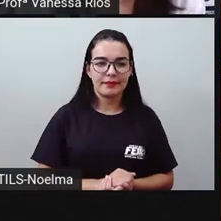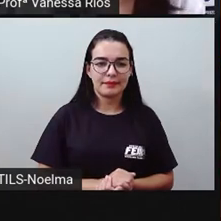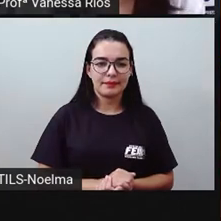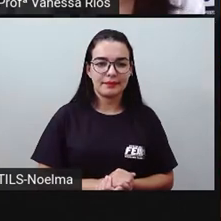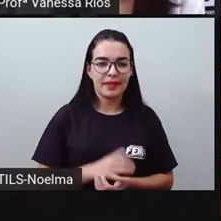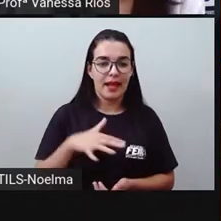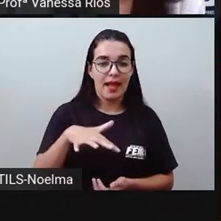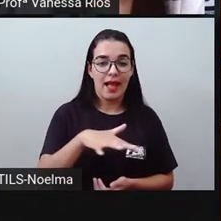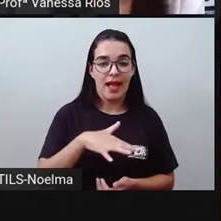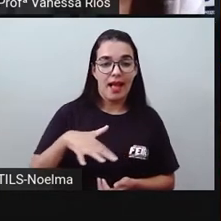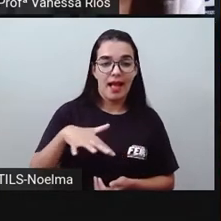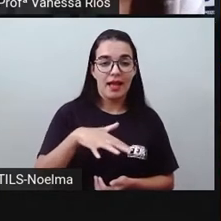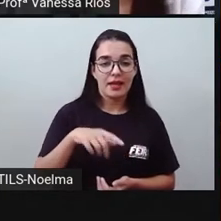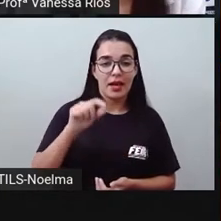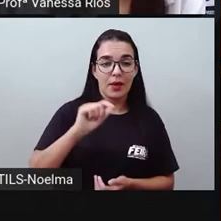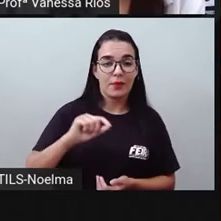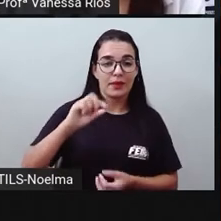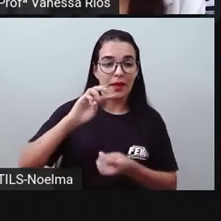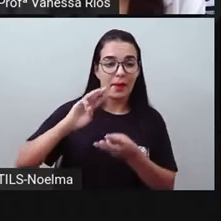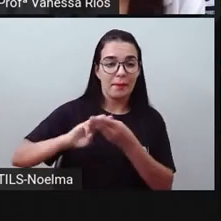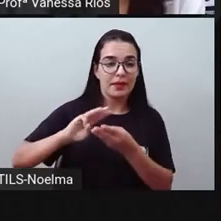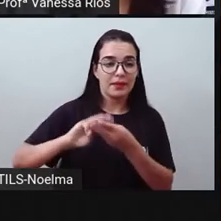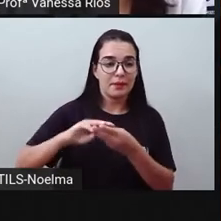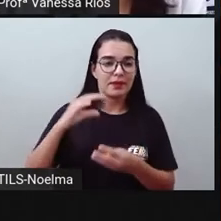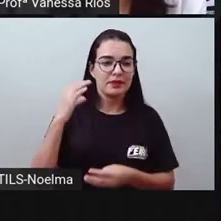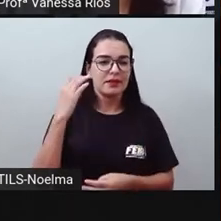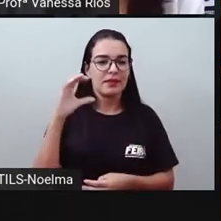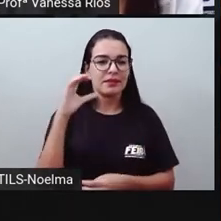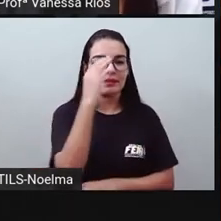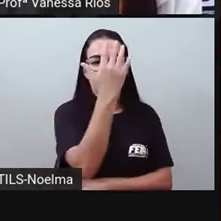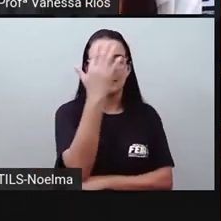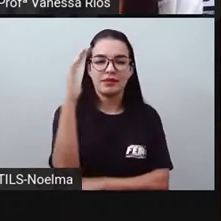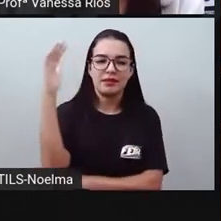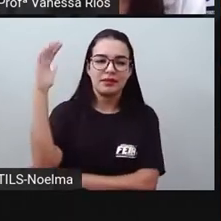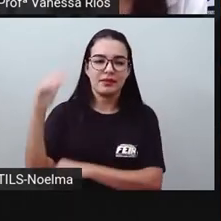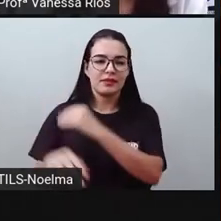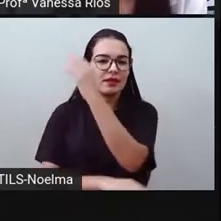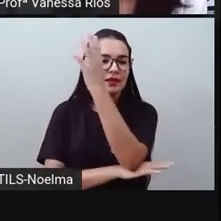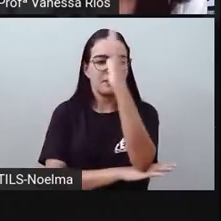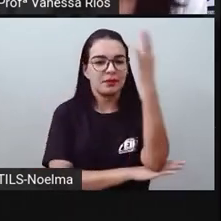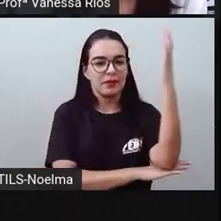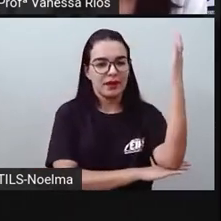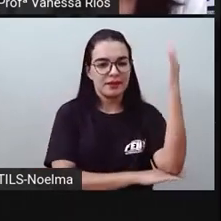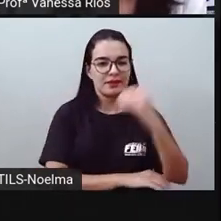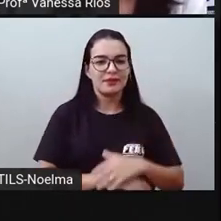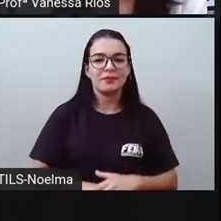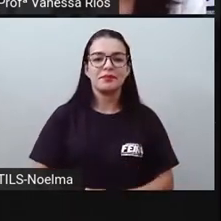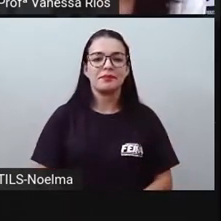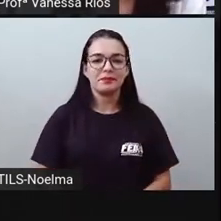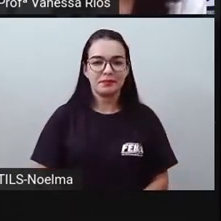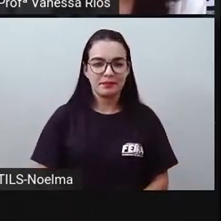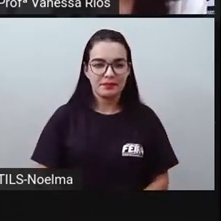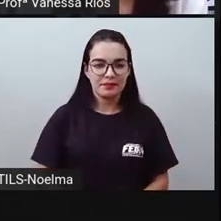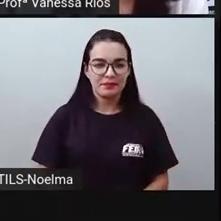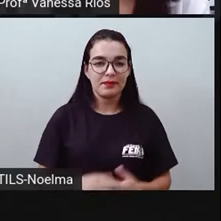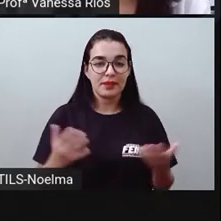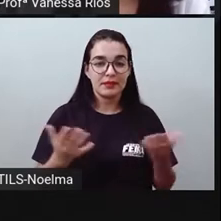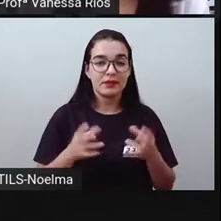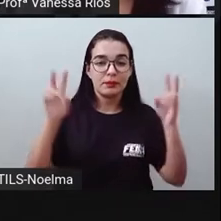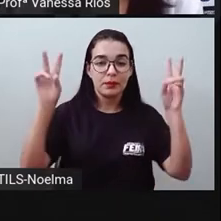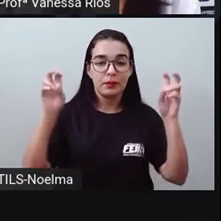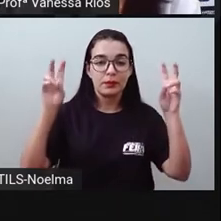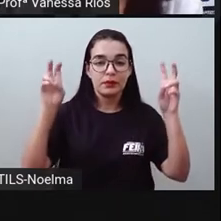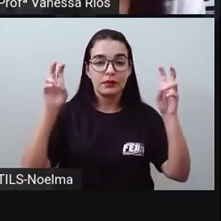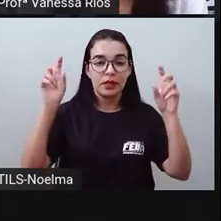Olhem só, nossa aula agora ela é de matemática e ciências naturais. E nesta aula de matemática